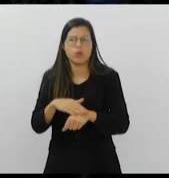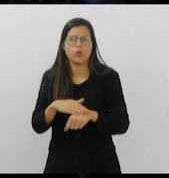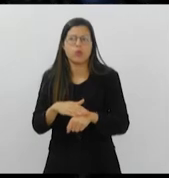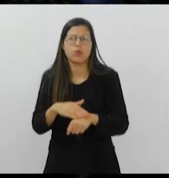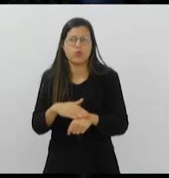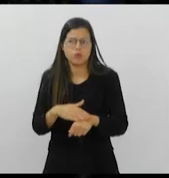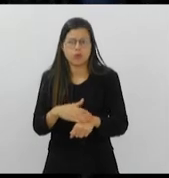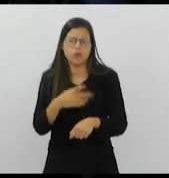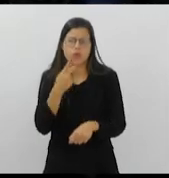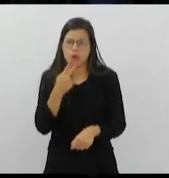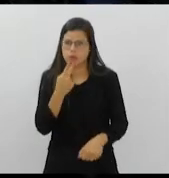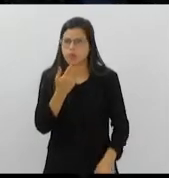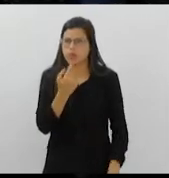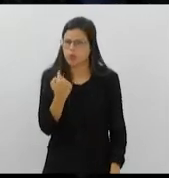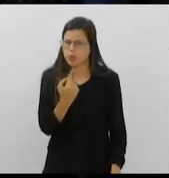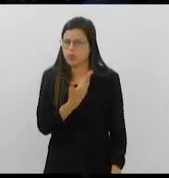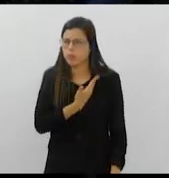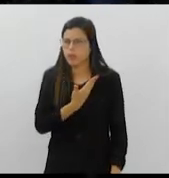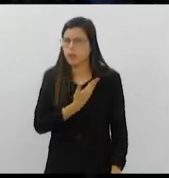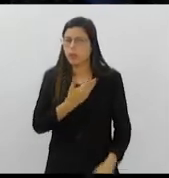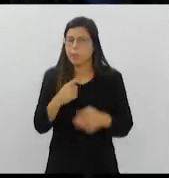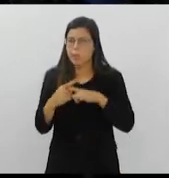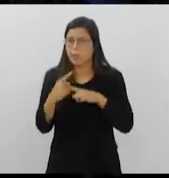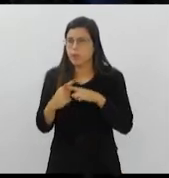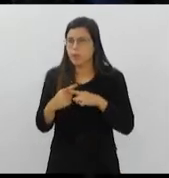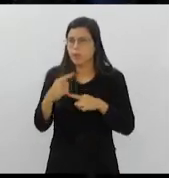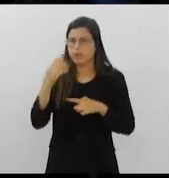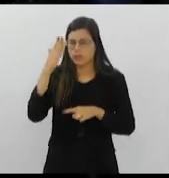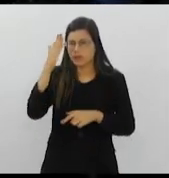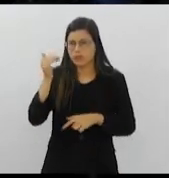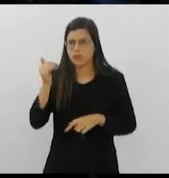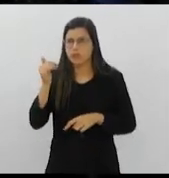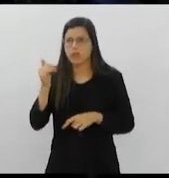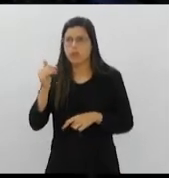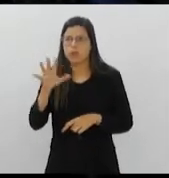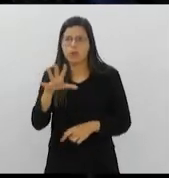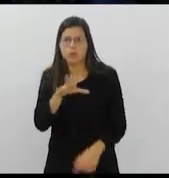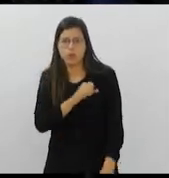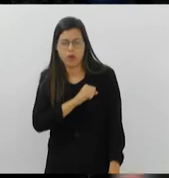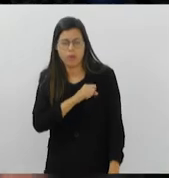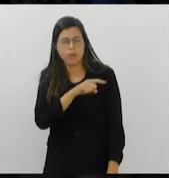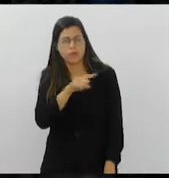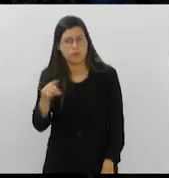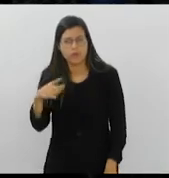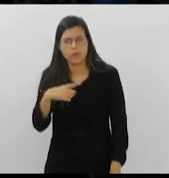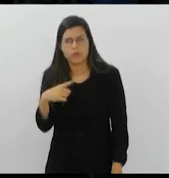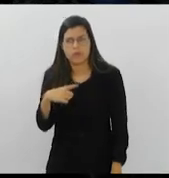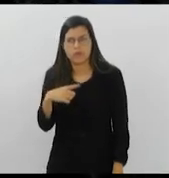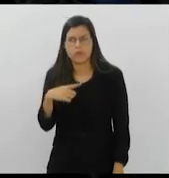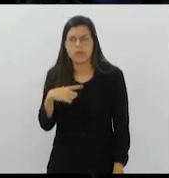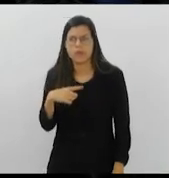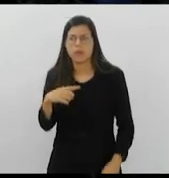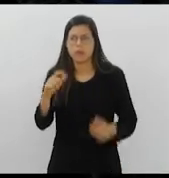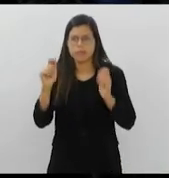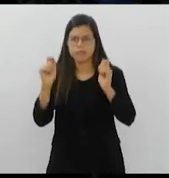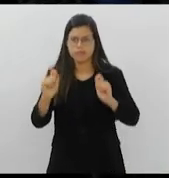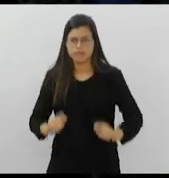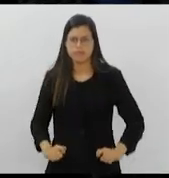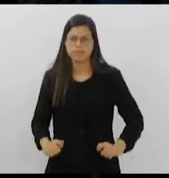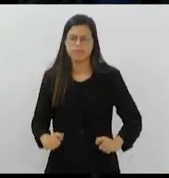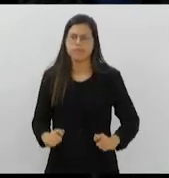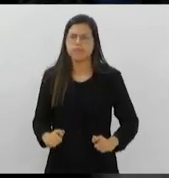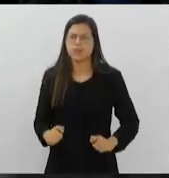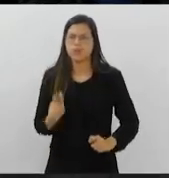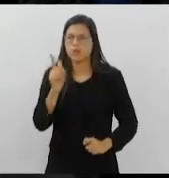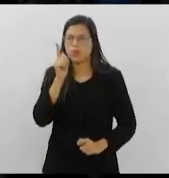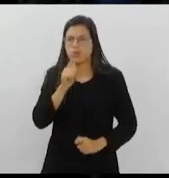falo companheiros porque eu sei do apreço, do amor que vocês têm pela possibilidade de exercer